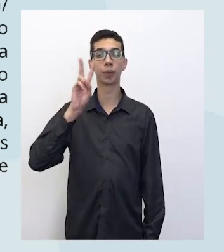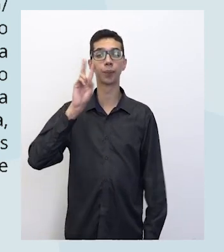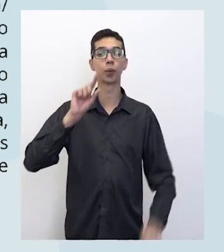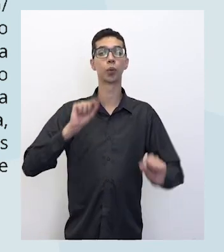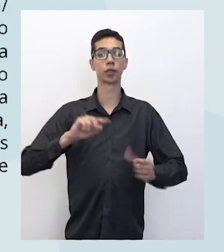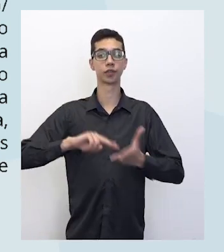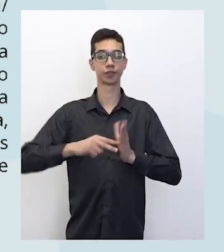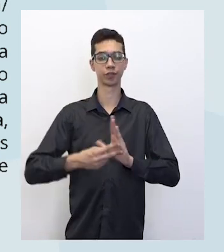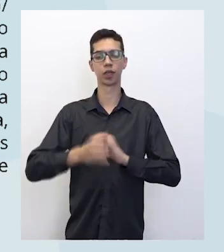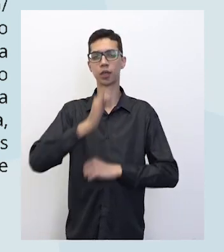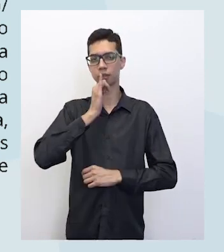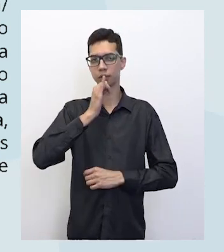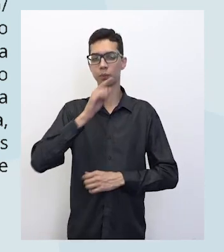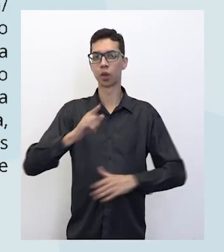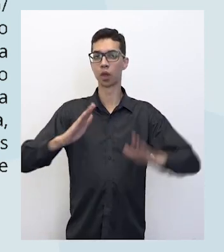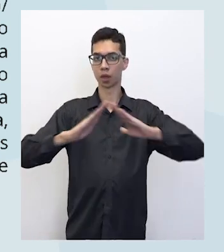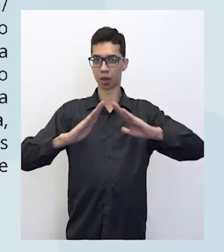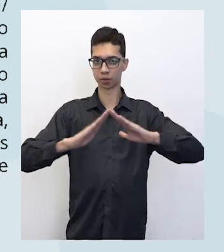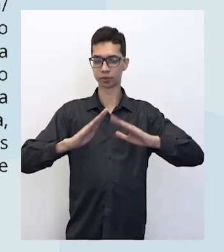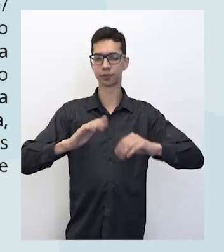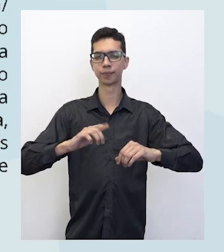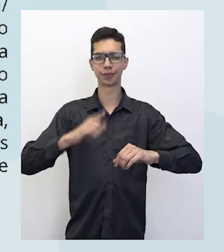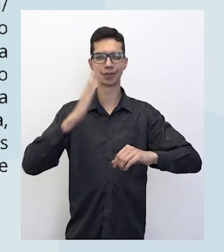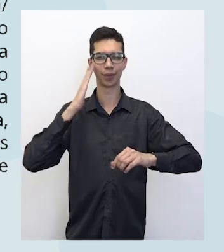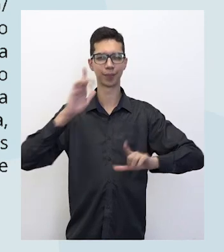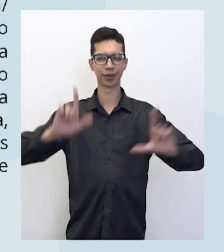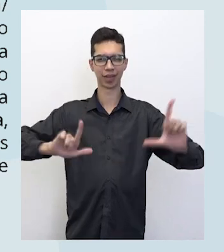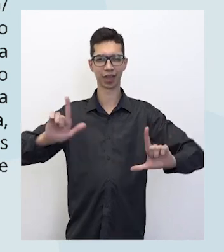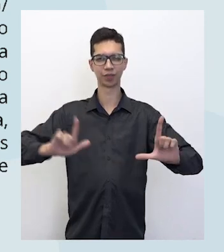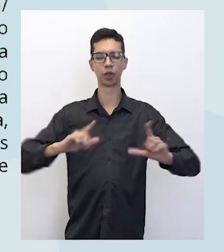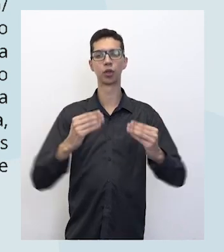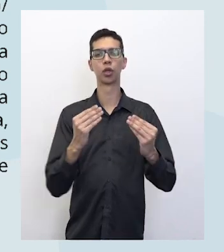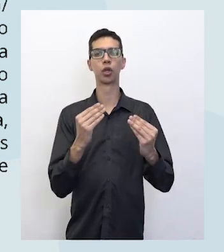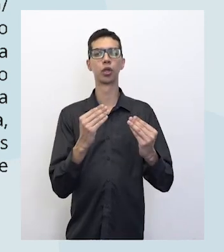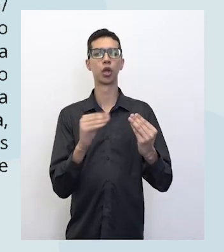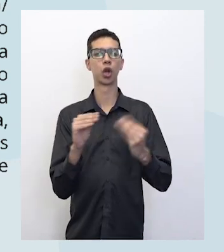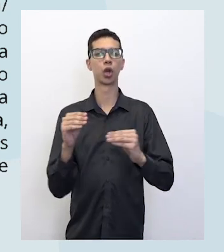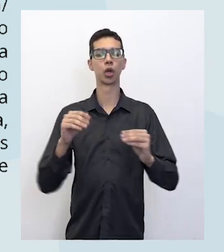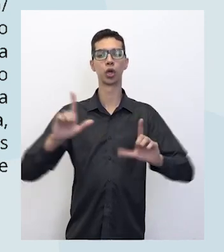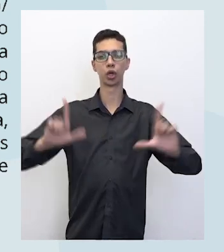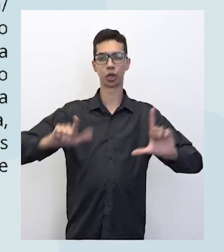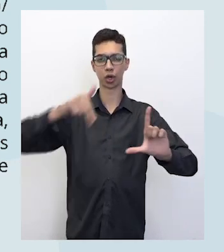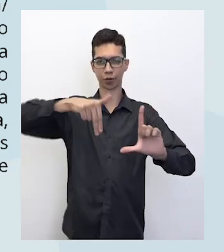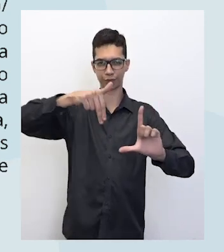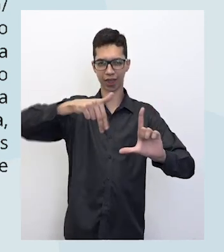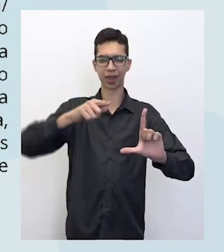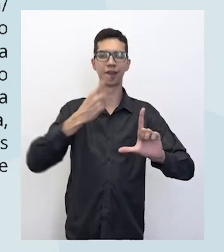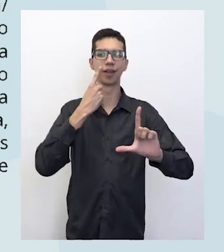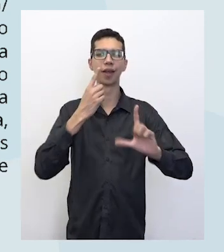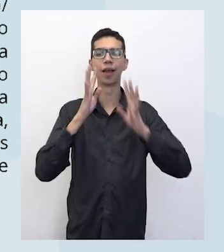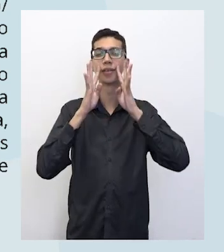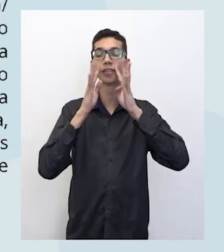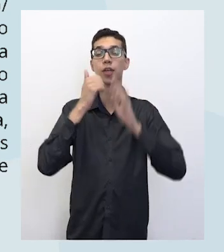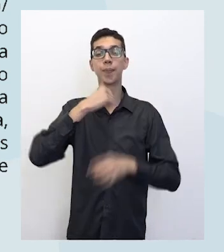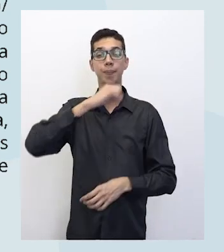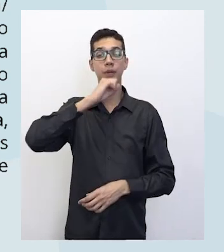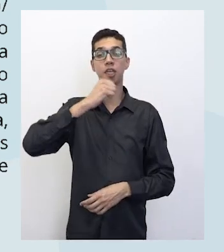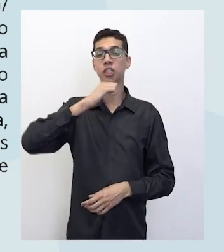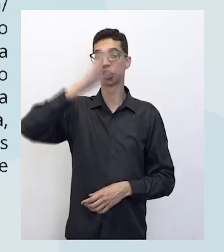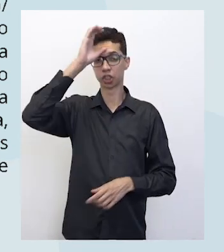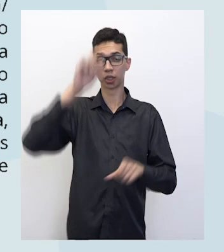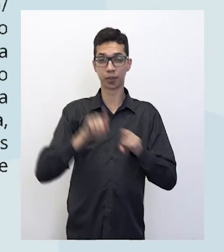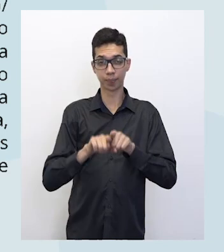Você está em casa, gente, assistir novela com a mãe, com a avó, com a tia, é a coisa mais gostosa do mundo. Por quê? Porque elas falam com a